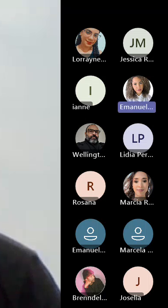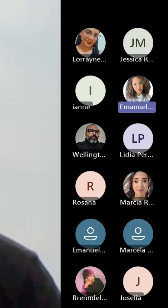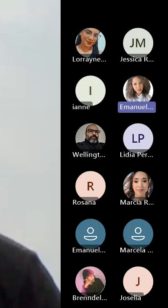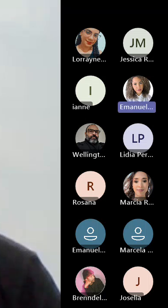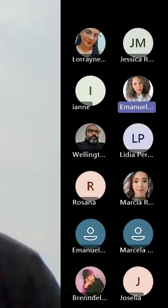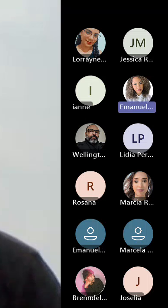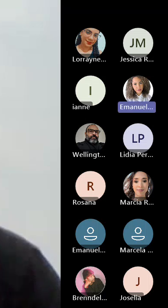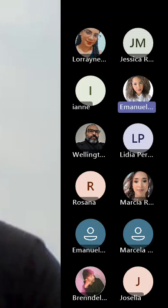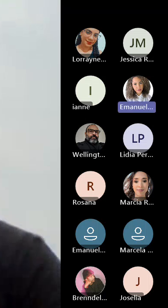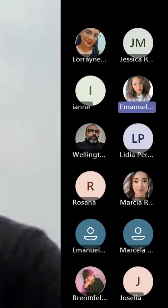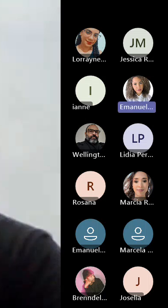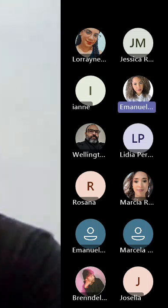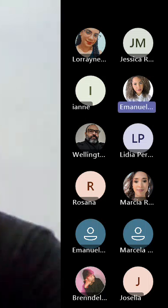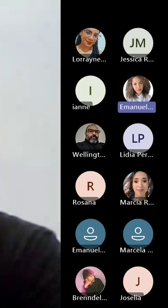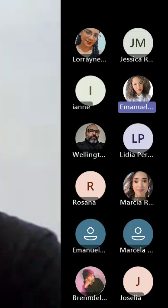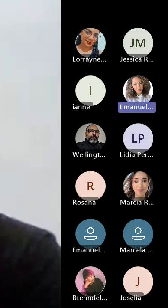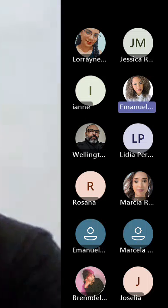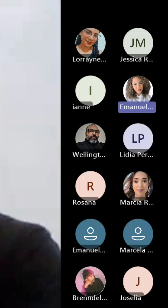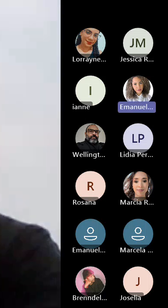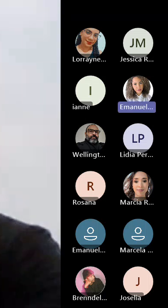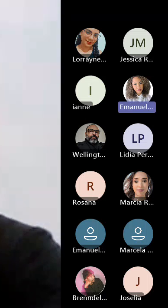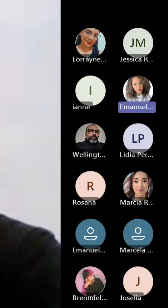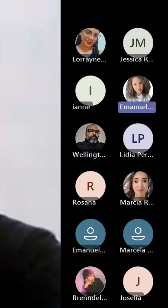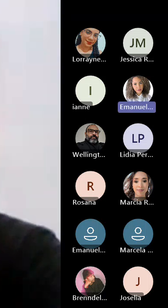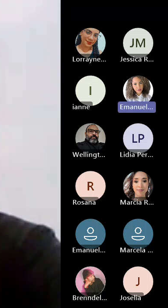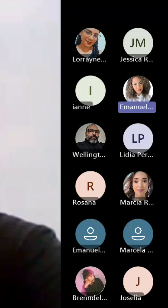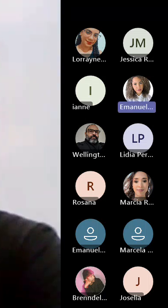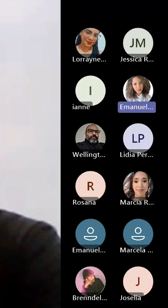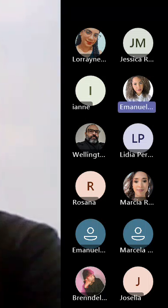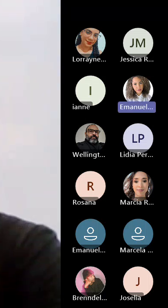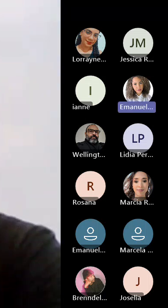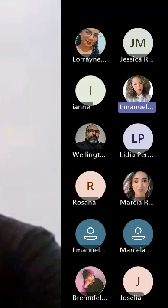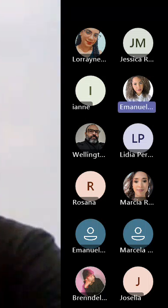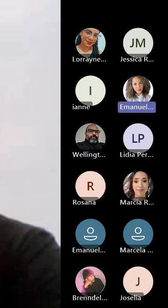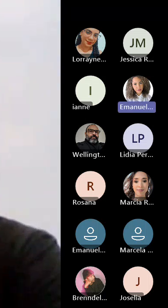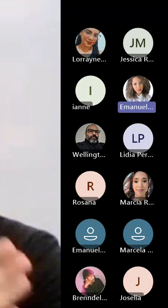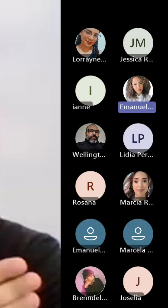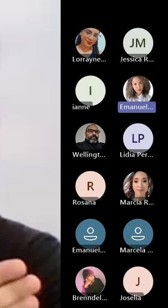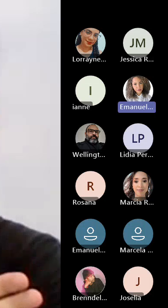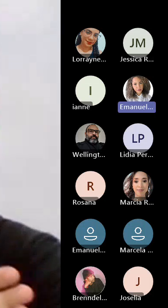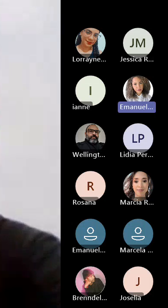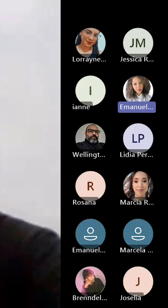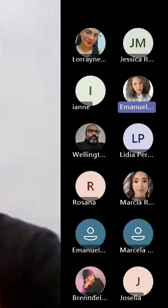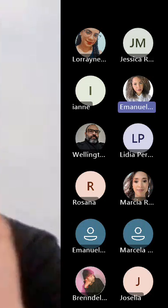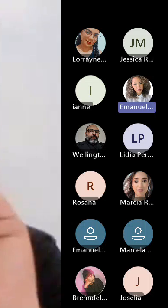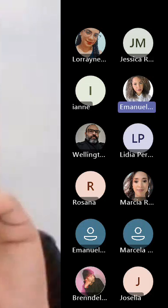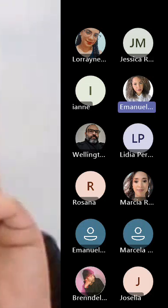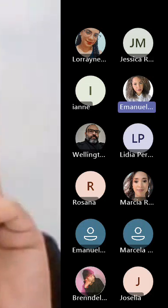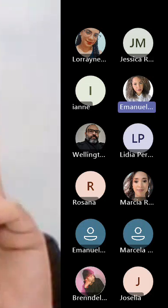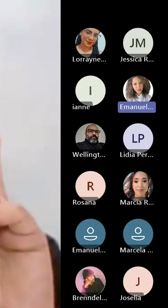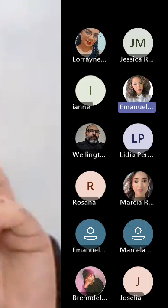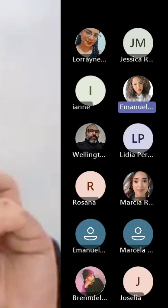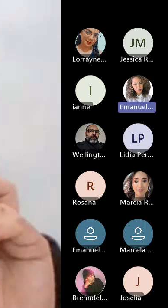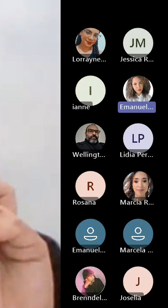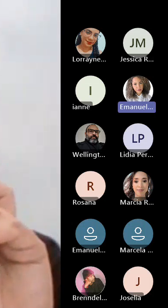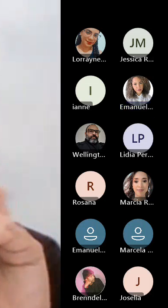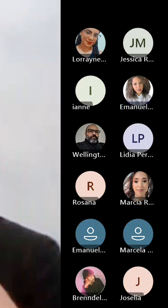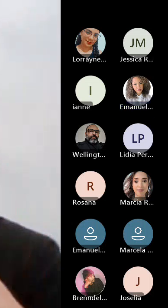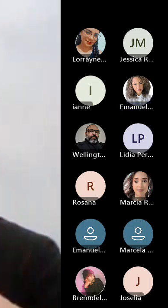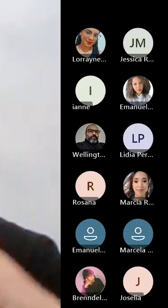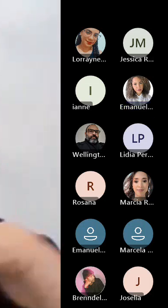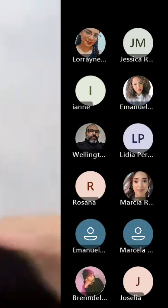Professora, eu queria fazer uma pergunta, mas era um pouquinho antes, que é sobre as vibrações. Tá me ouvindo? Tô